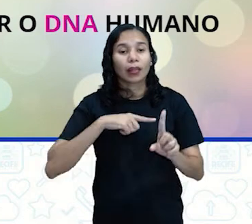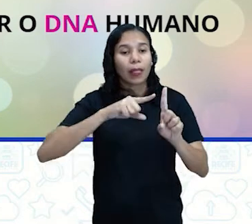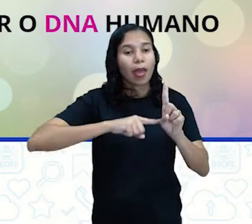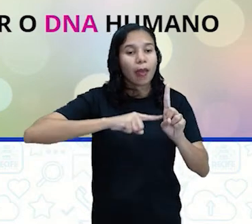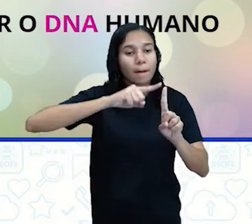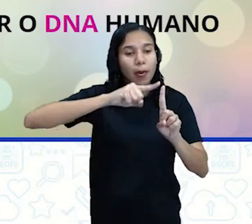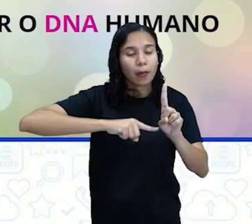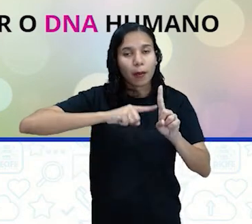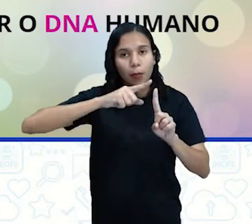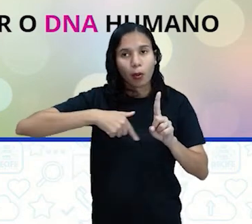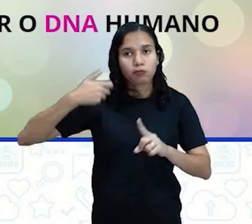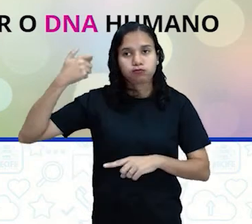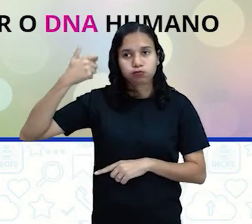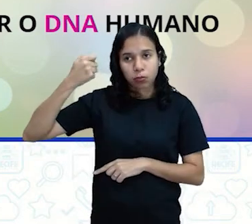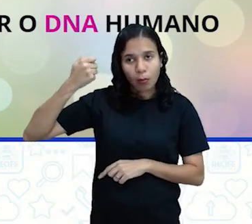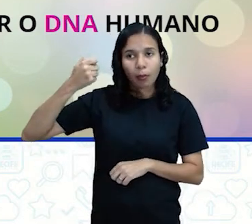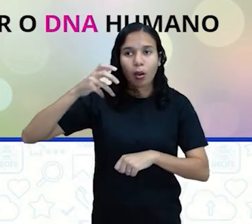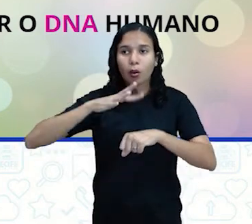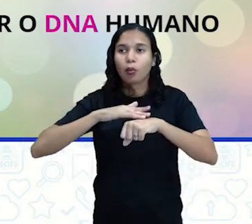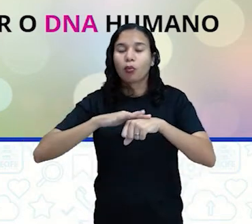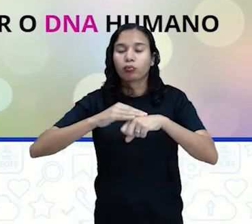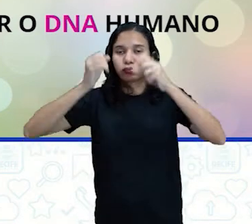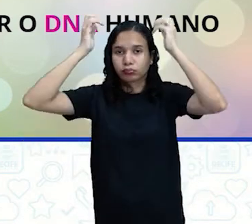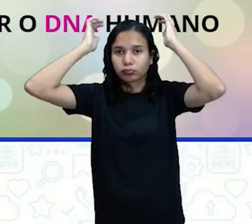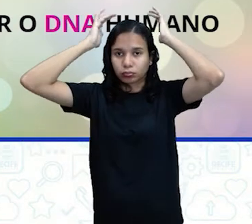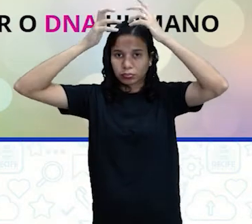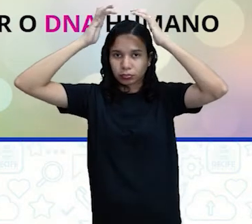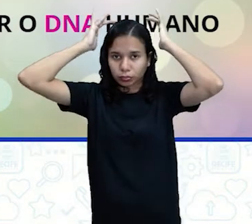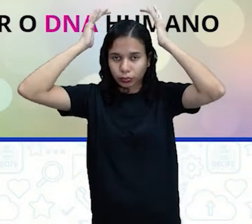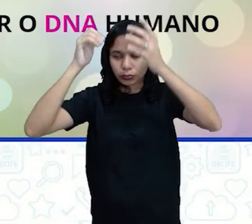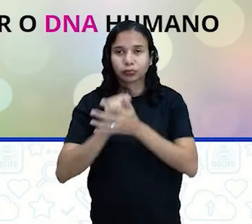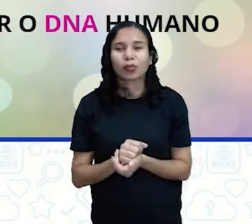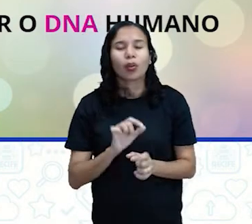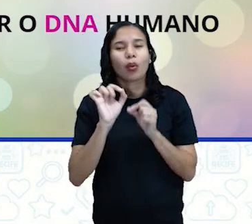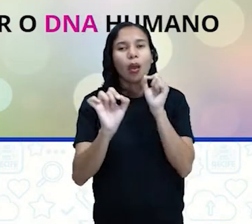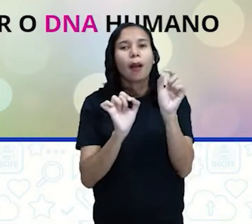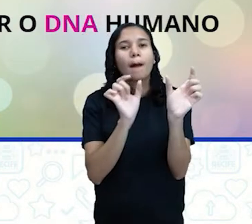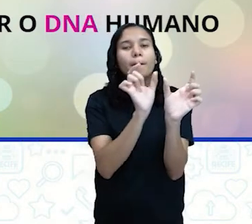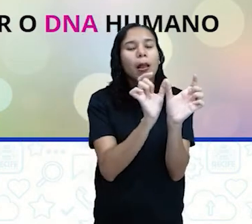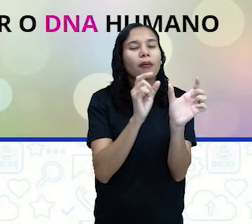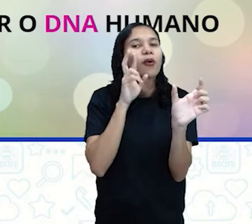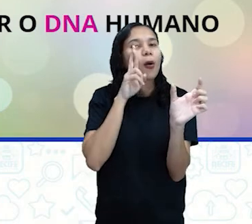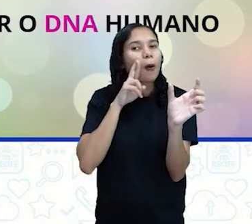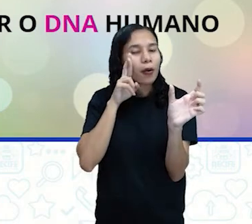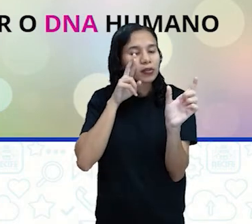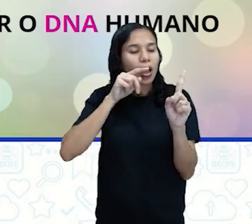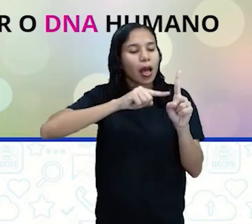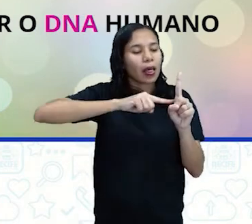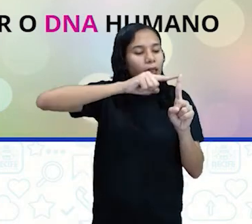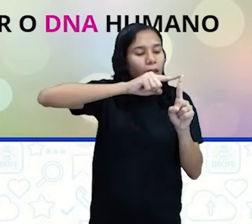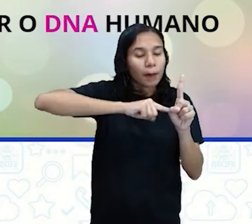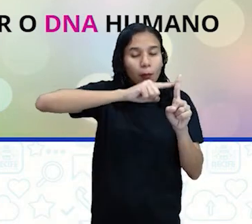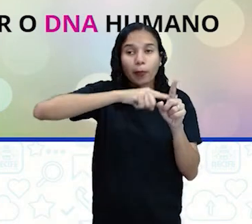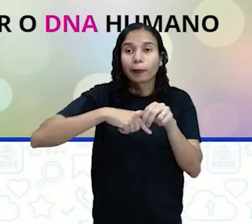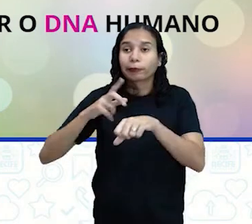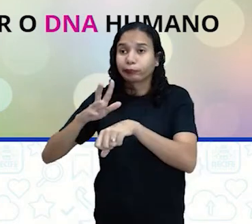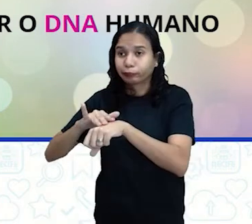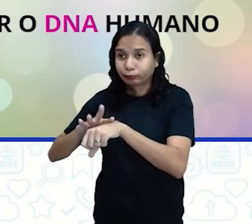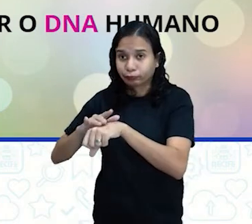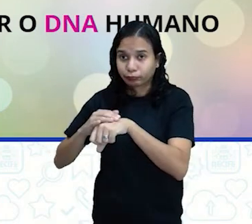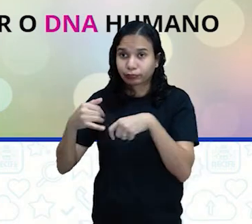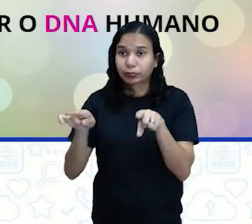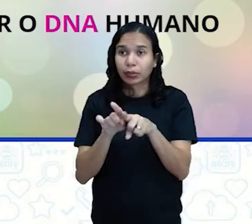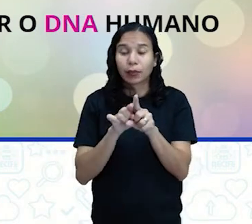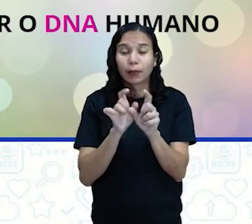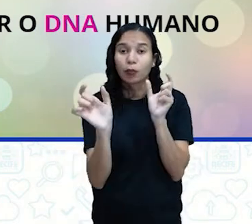Termômetros infravermelhos causam doenças cerebrais. Então, aqui, quais palavras estão em rosa? Termômetros e doenças. E a gente tem